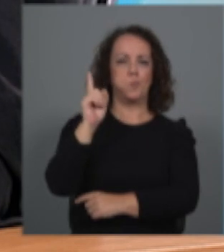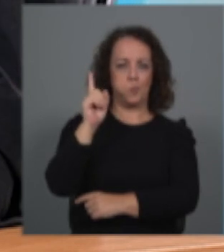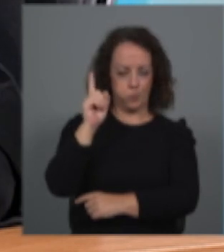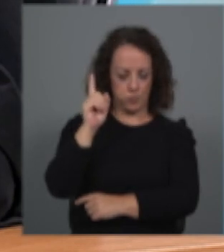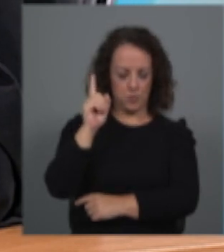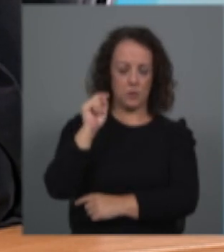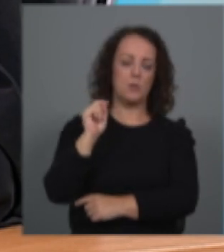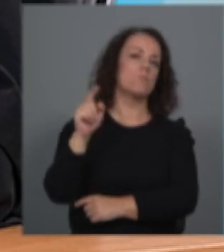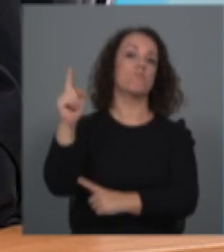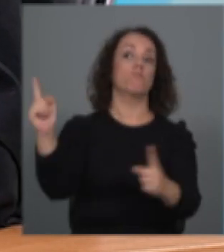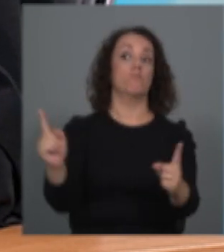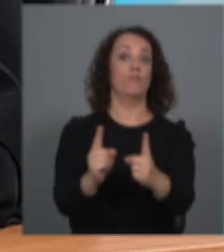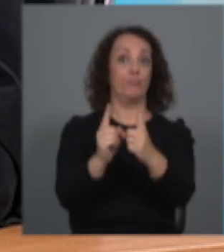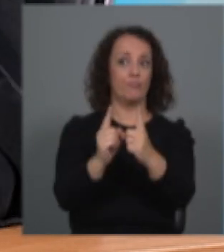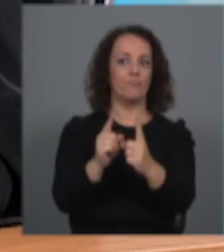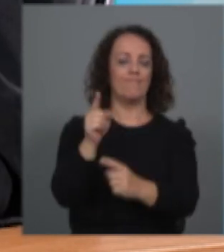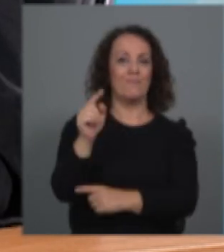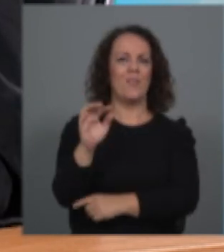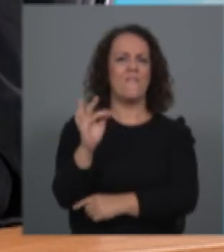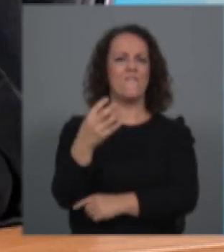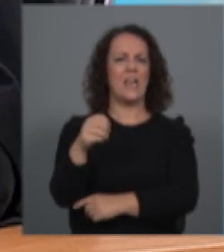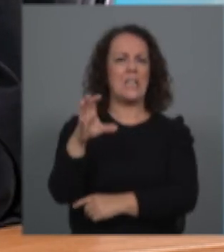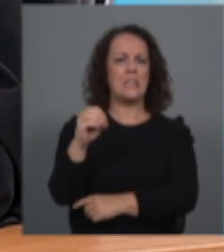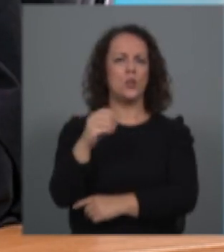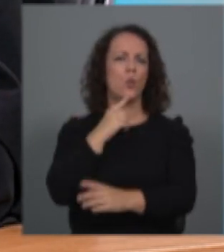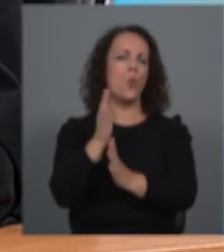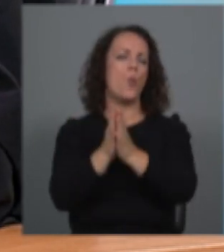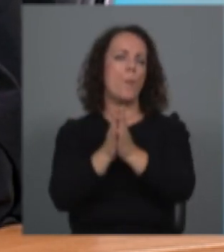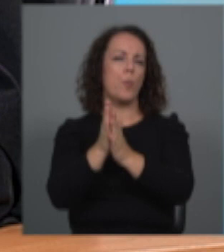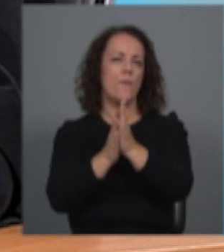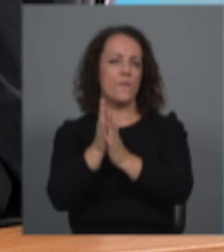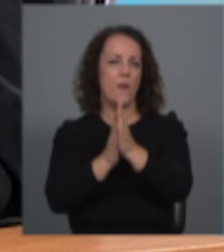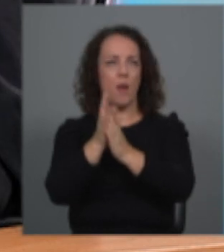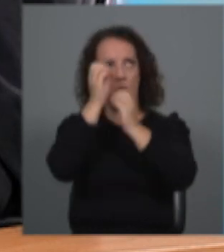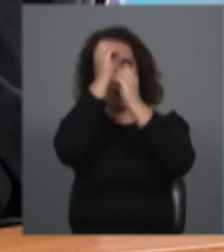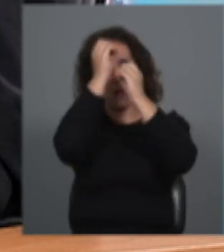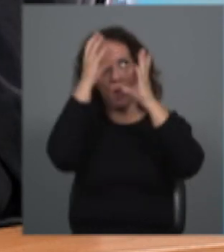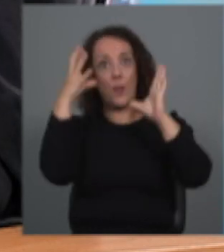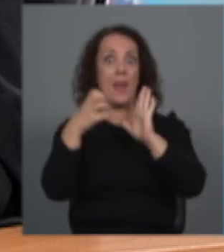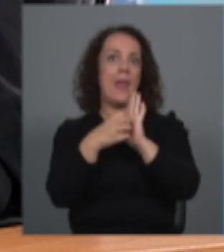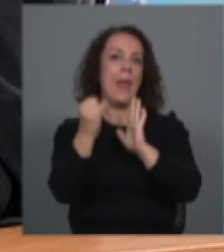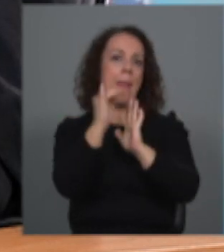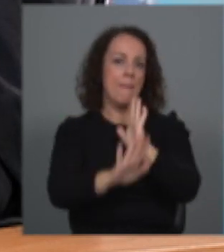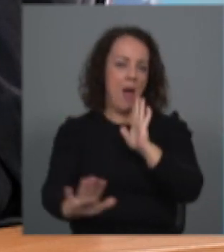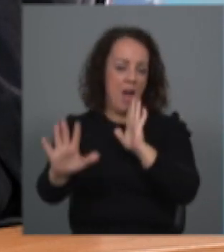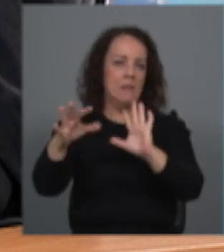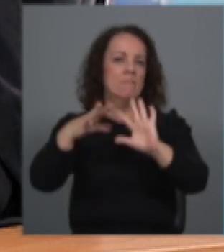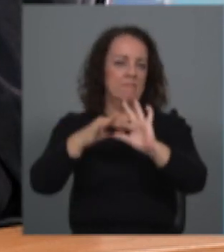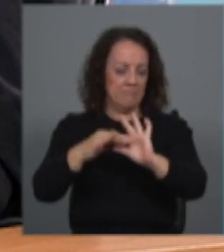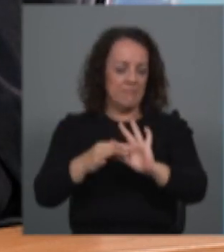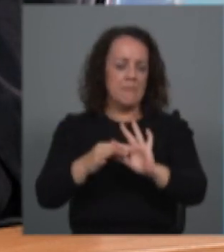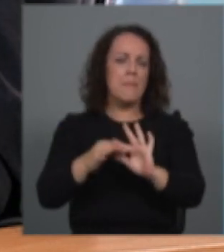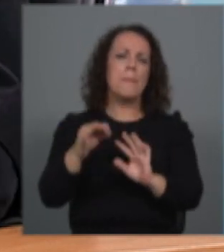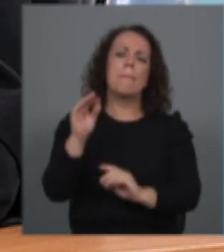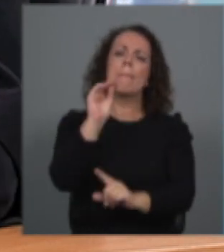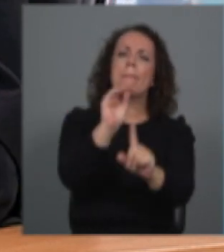E aproveita um pouco desta imagem, deste outro ícone, podemos dizer, franciscano, para falar